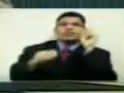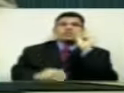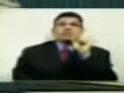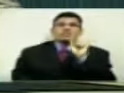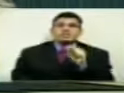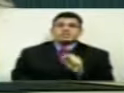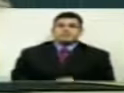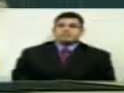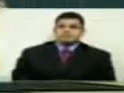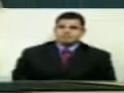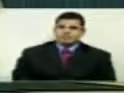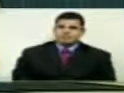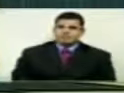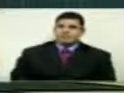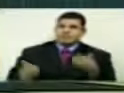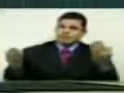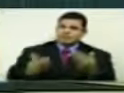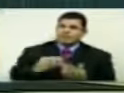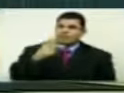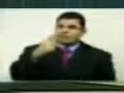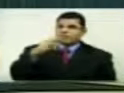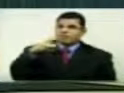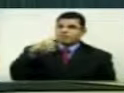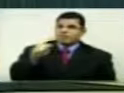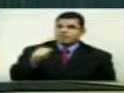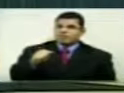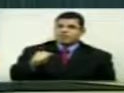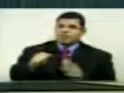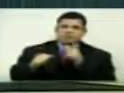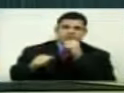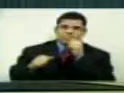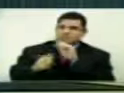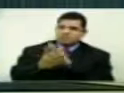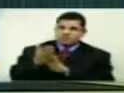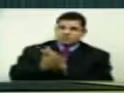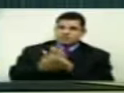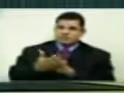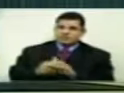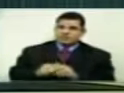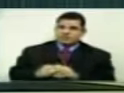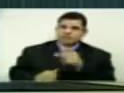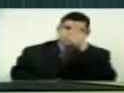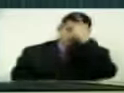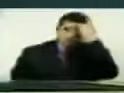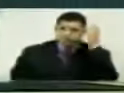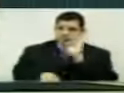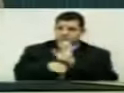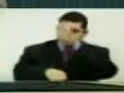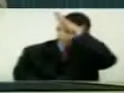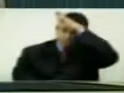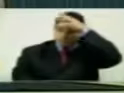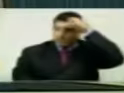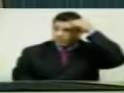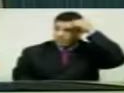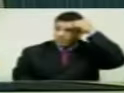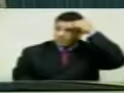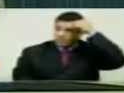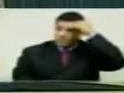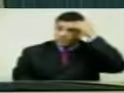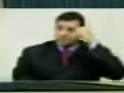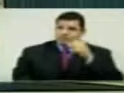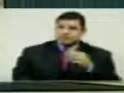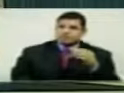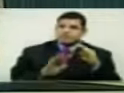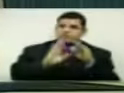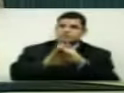de quem? Até hoje o PROAMA jorrou uma gota de água. O povo do estado do Amazonas já